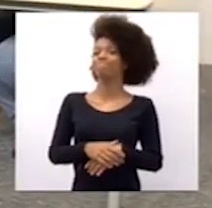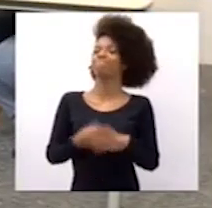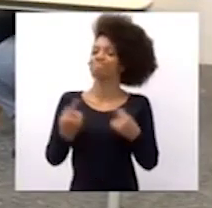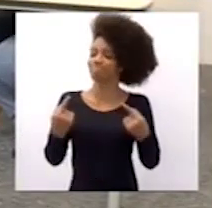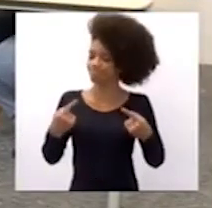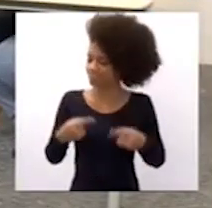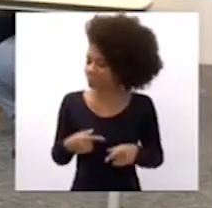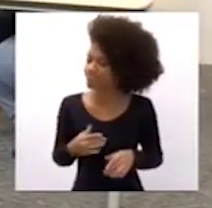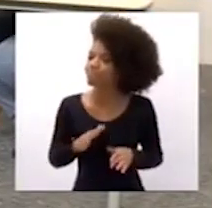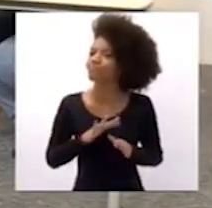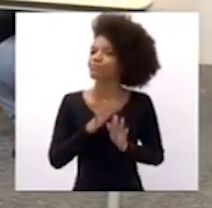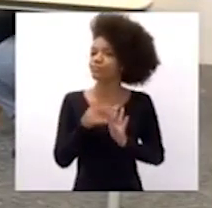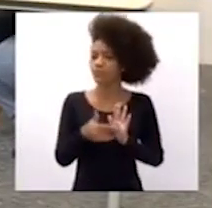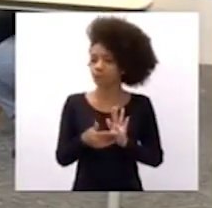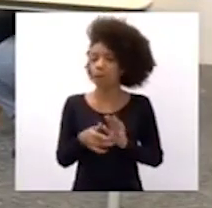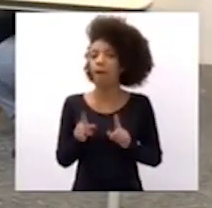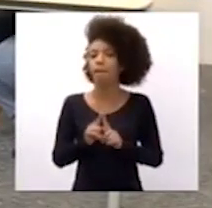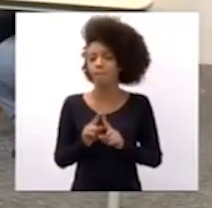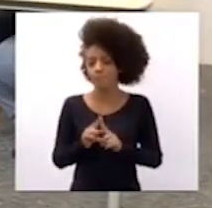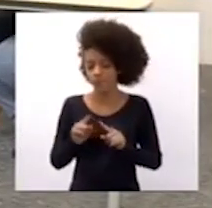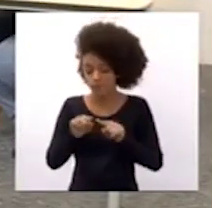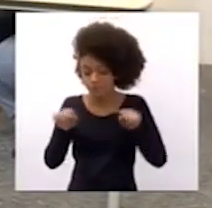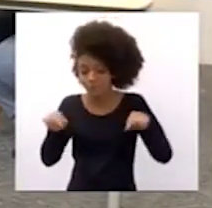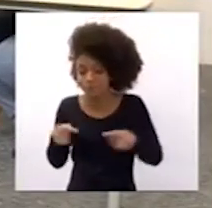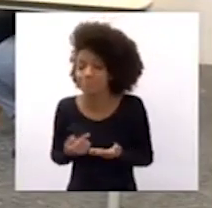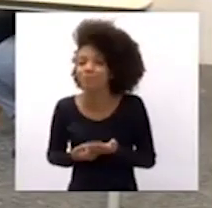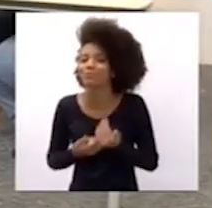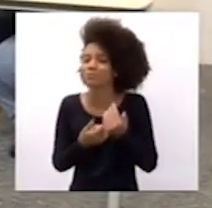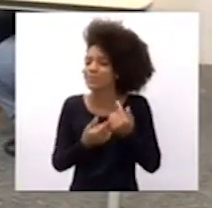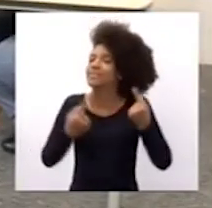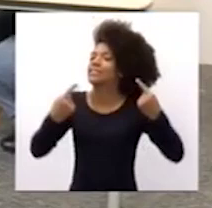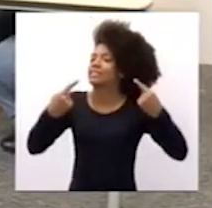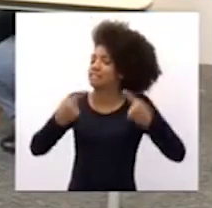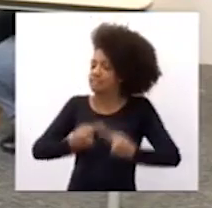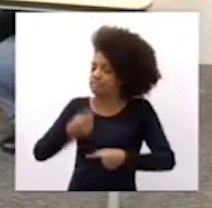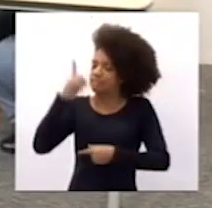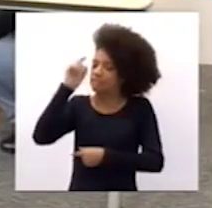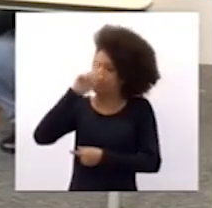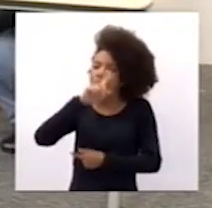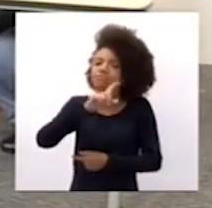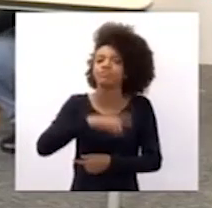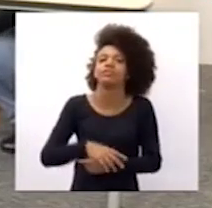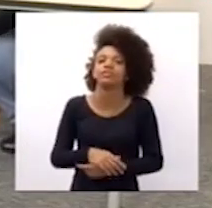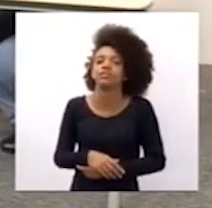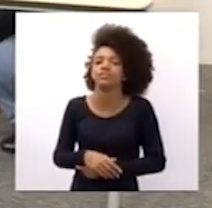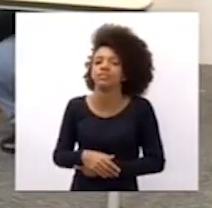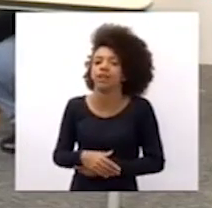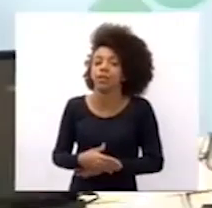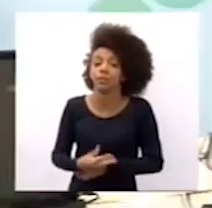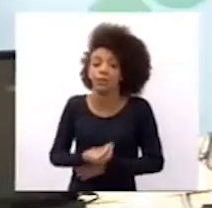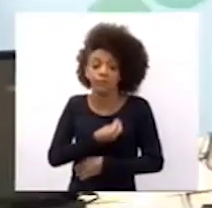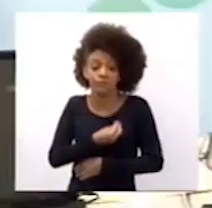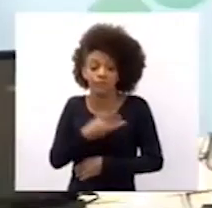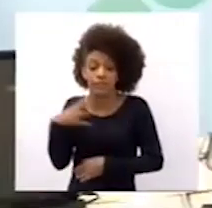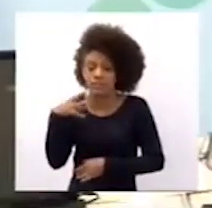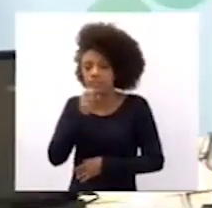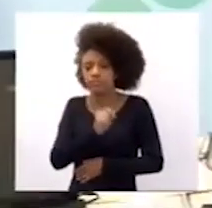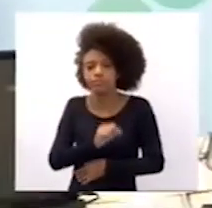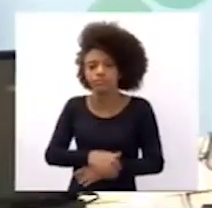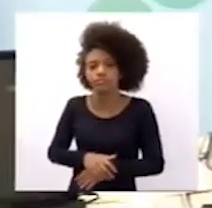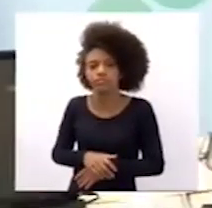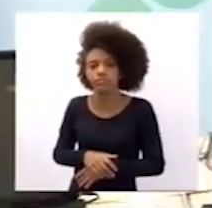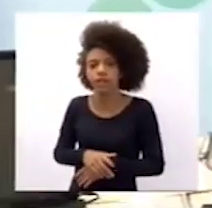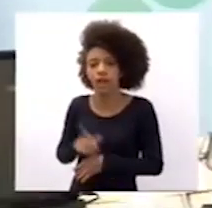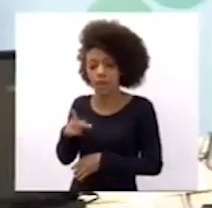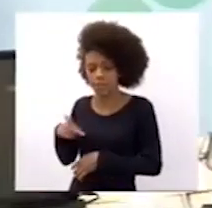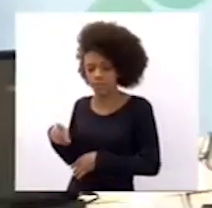tudo é um desafio, porque o espaço virtual em si é um desafio muito, como está lidando com isso muito rápido. A professora Rosa falou